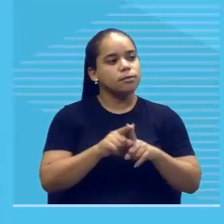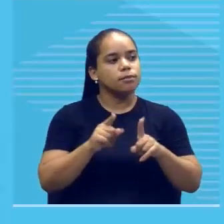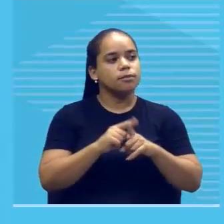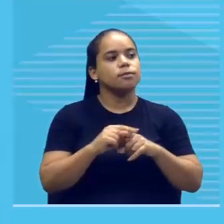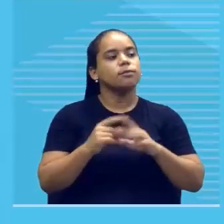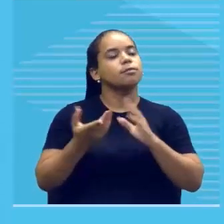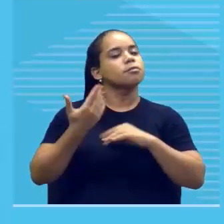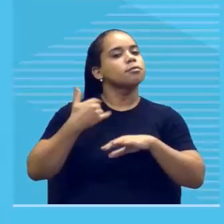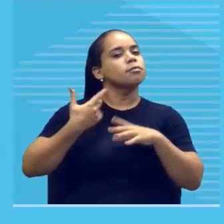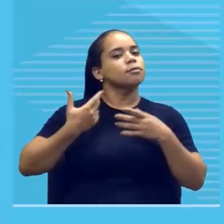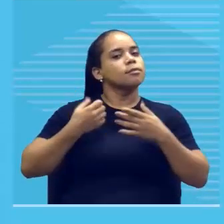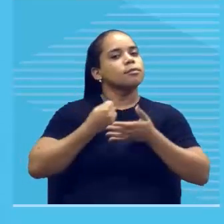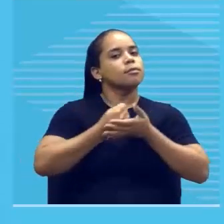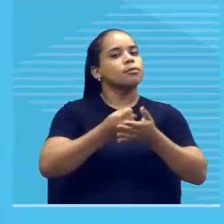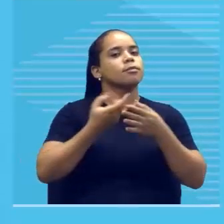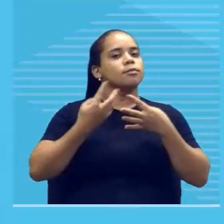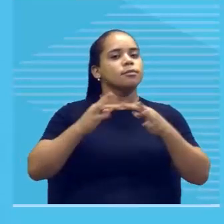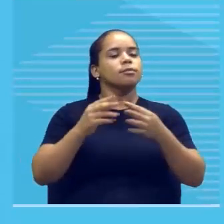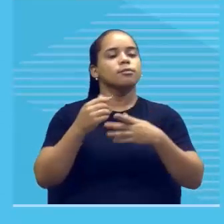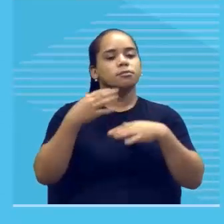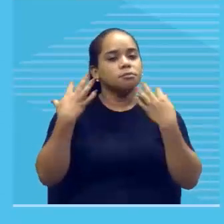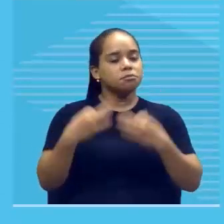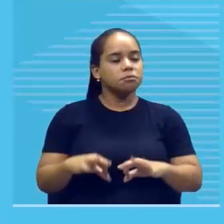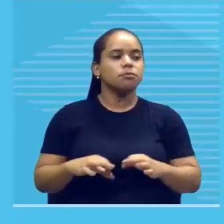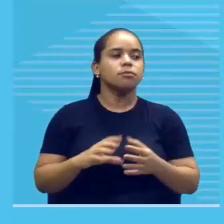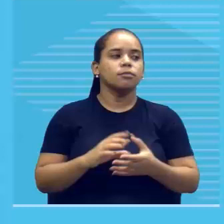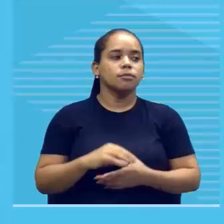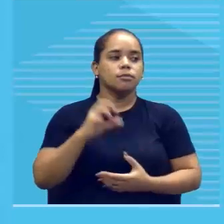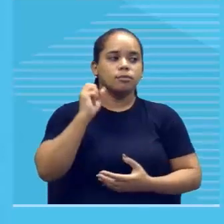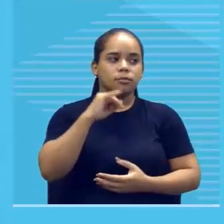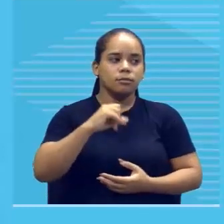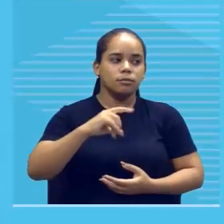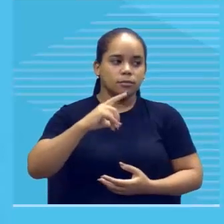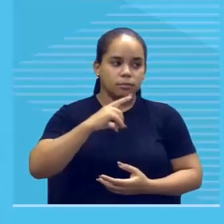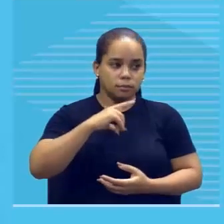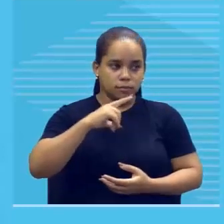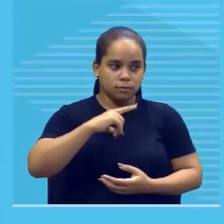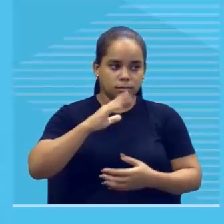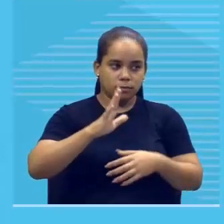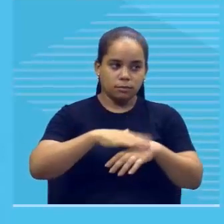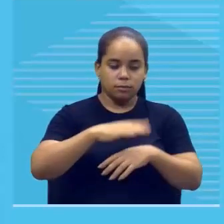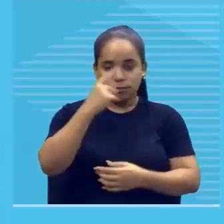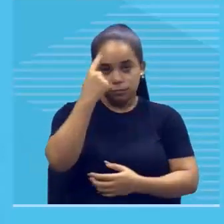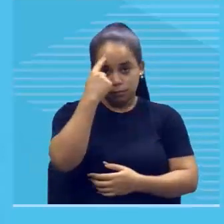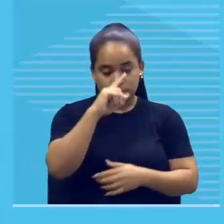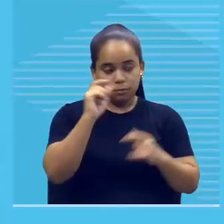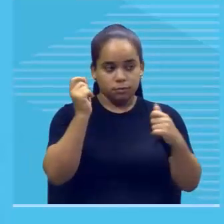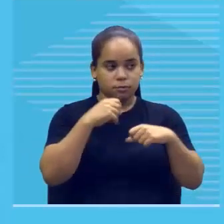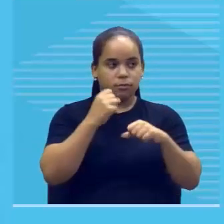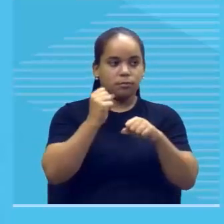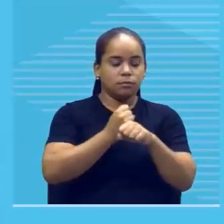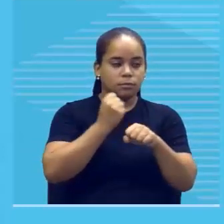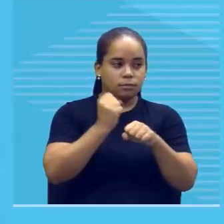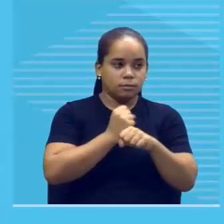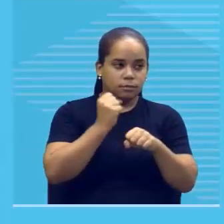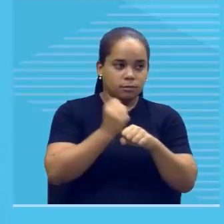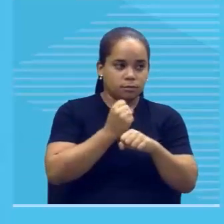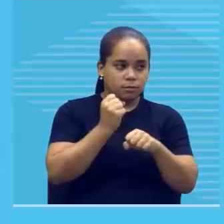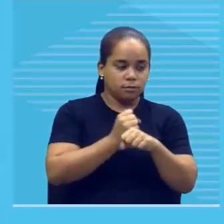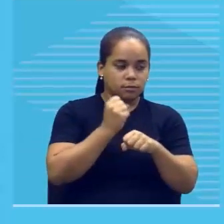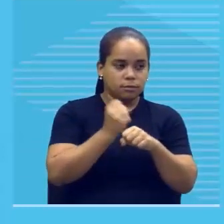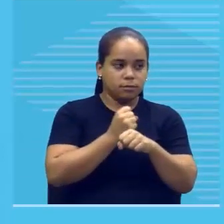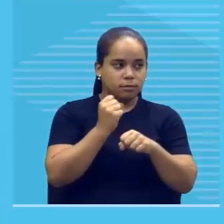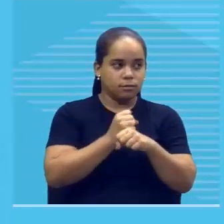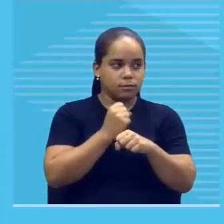produção E aí ó se eu tenho mais dias para construir um muro